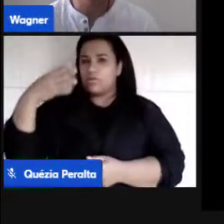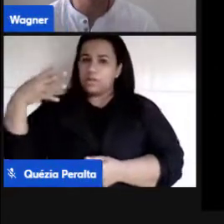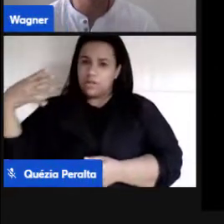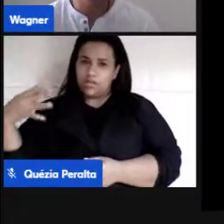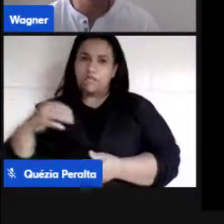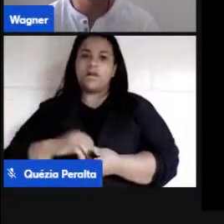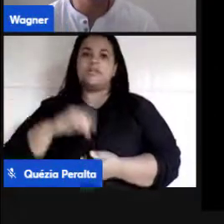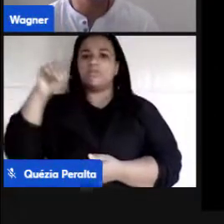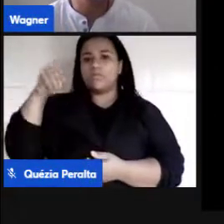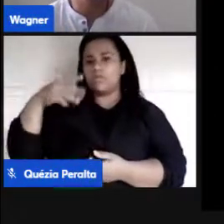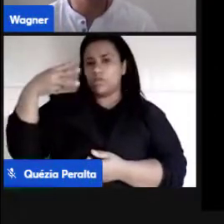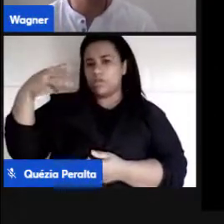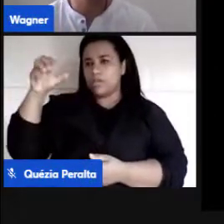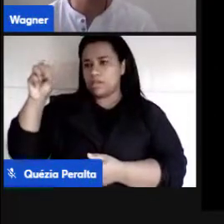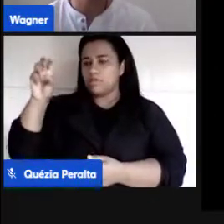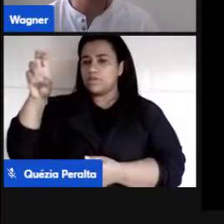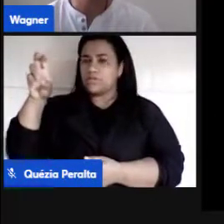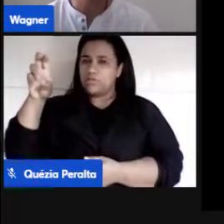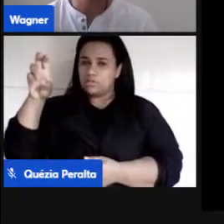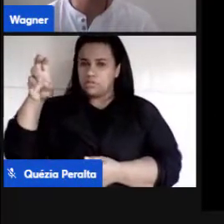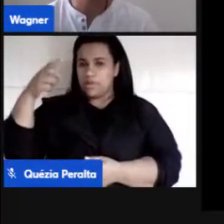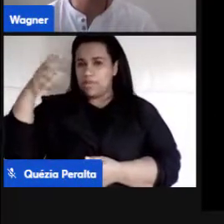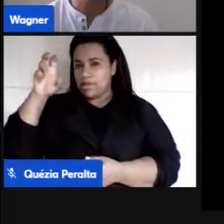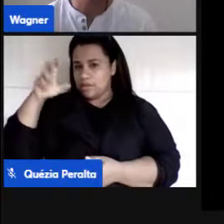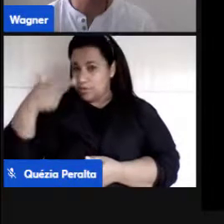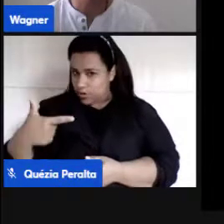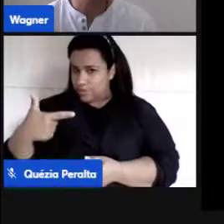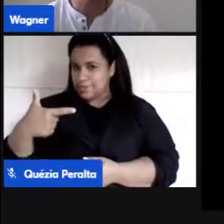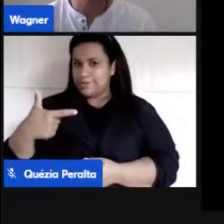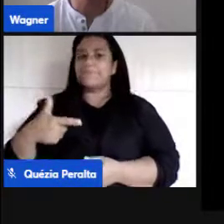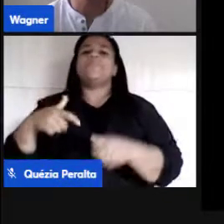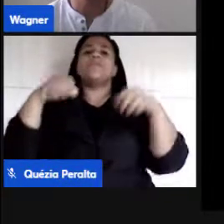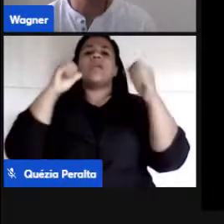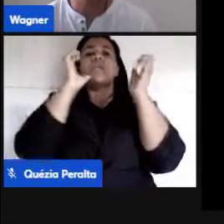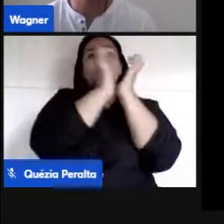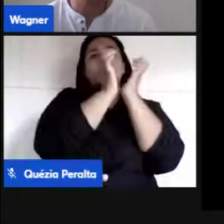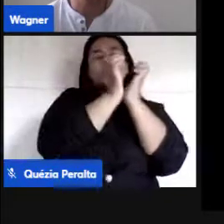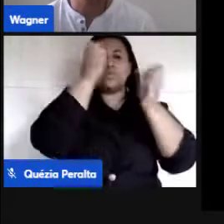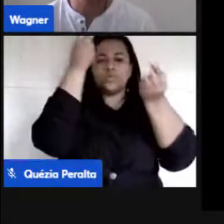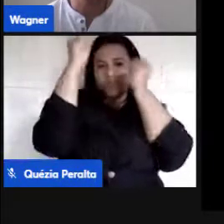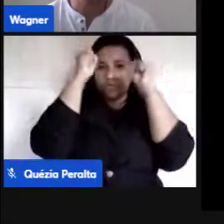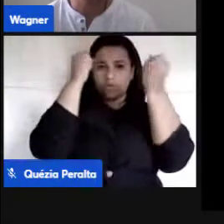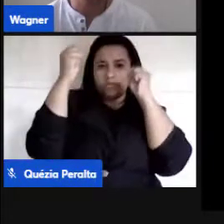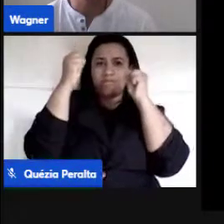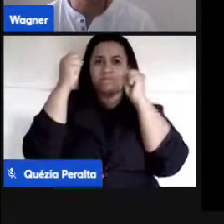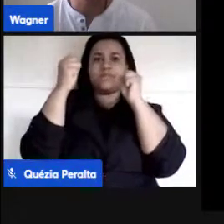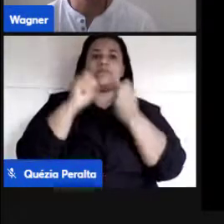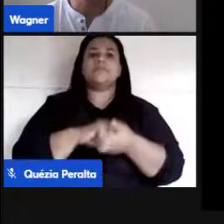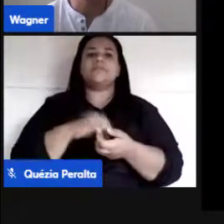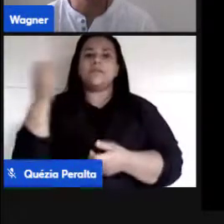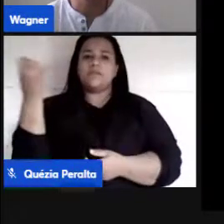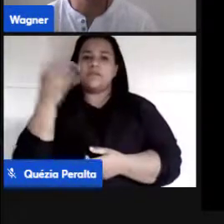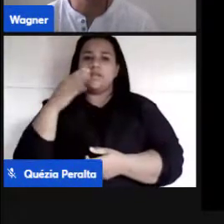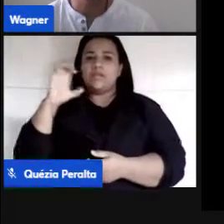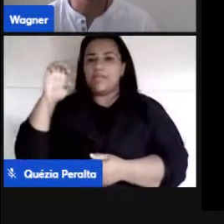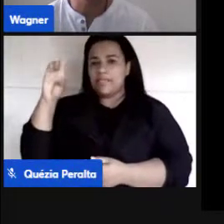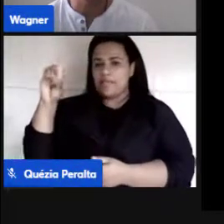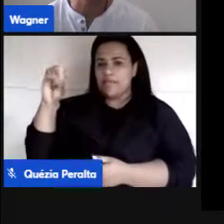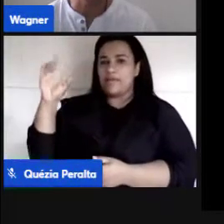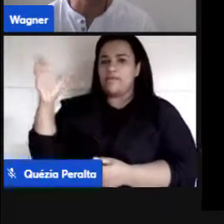e o 3852, que é o da equipe de educação física. O nosso e-mail